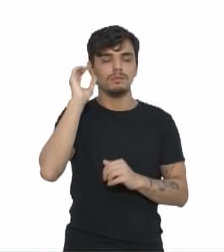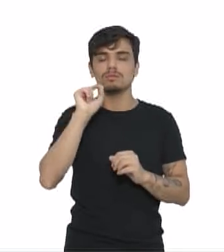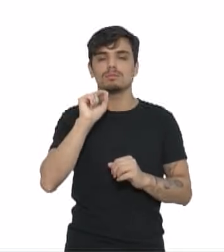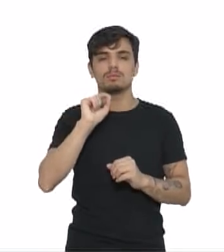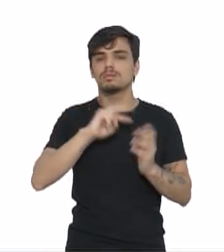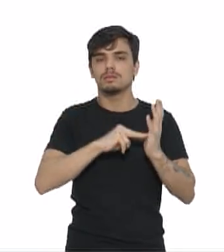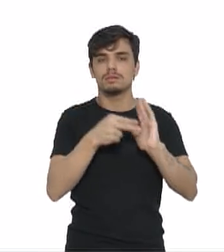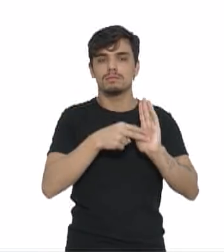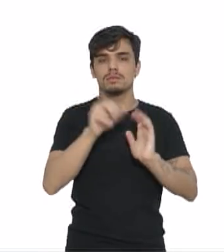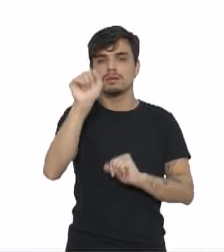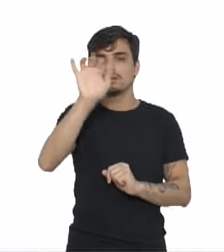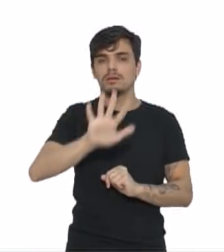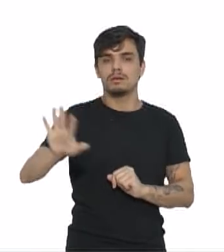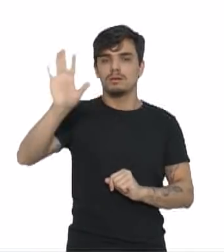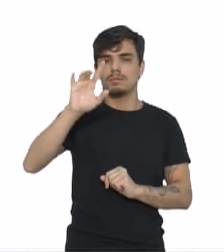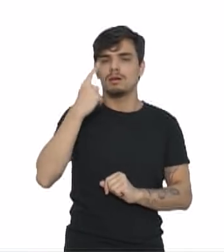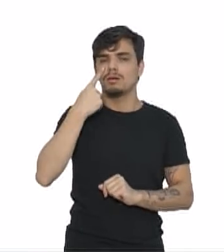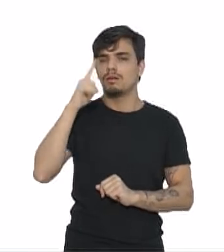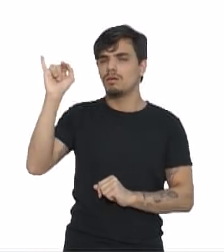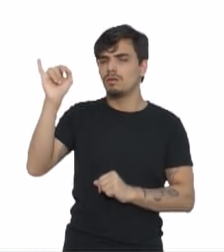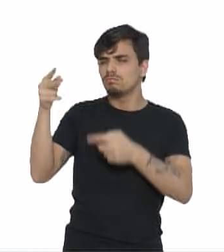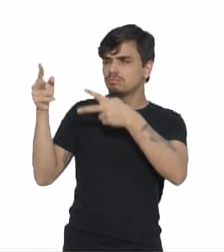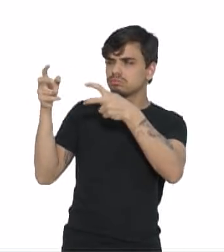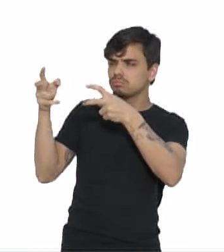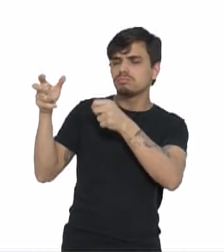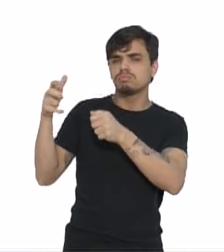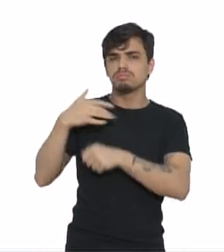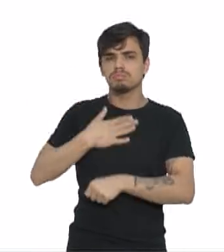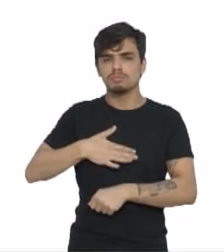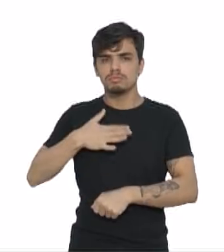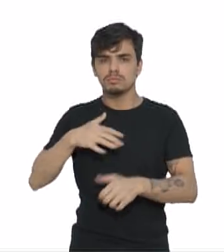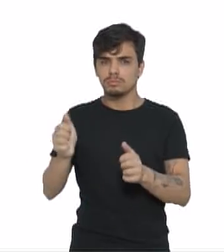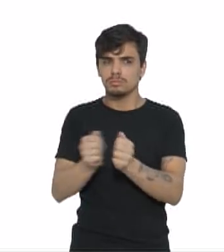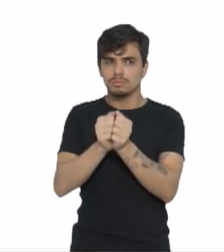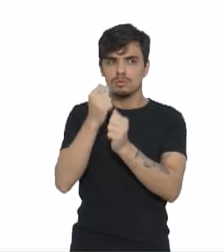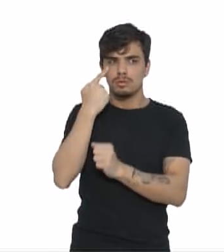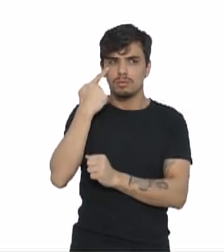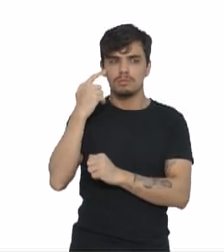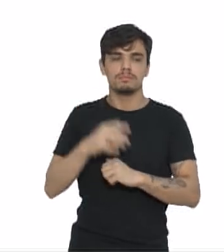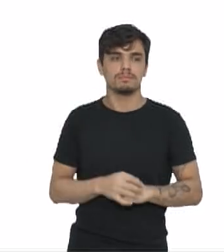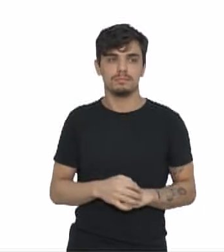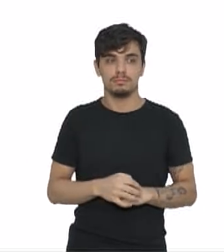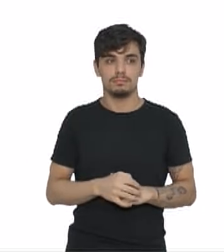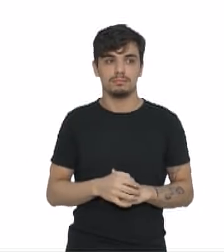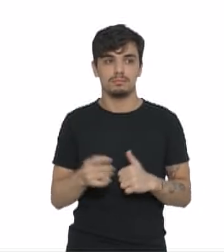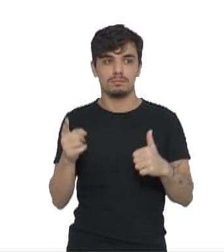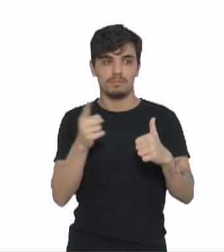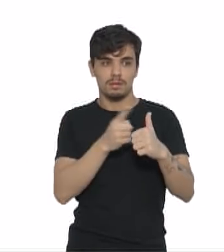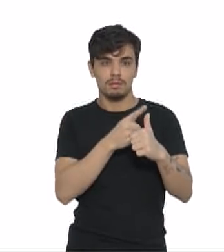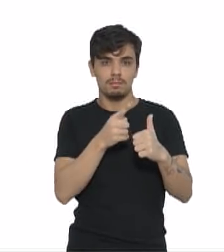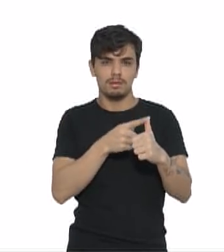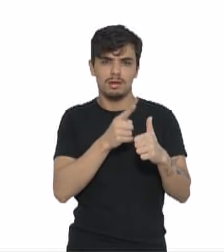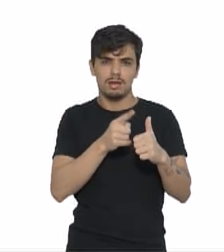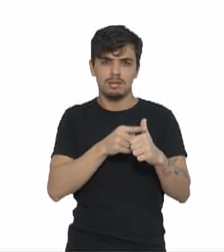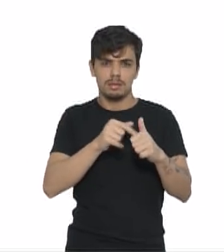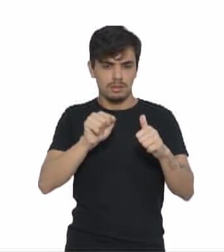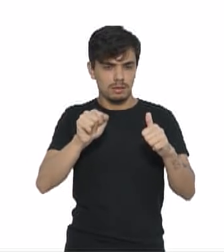imagem? Vamos lá, vamos analisar com calma, junto comigo. Olha, primeiro que parece que é uma região alta, né?